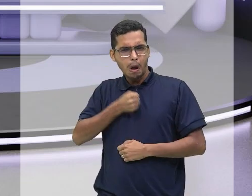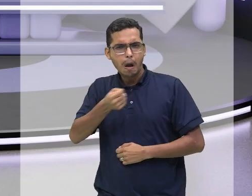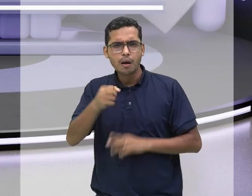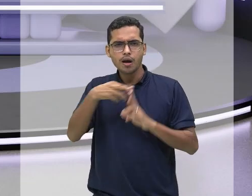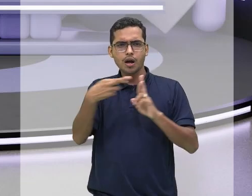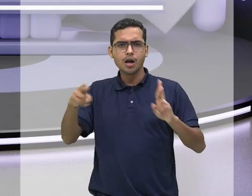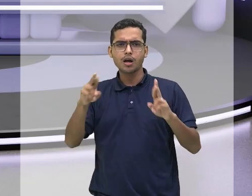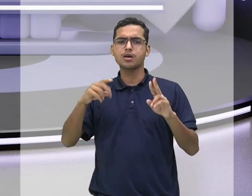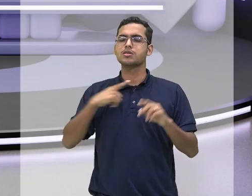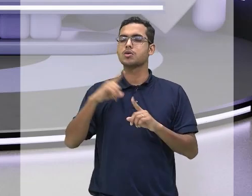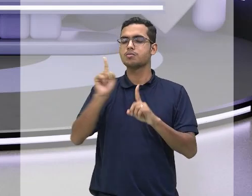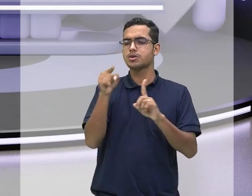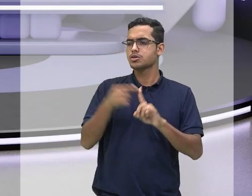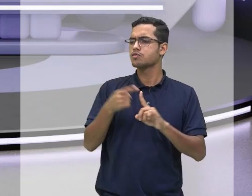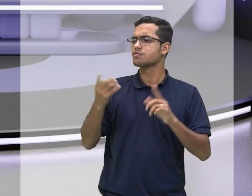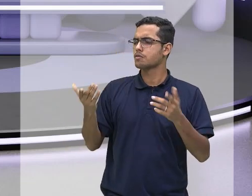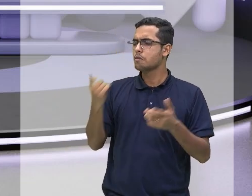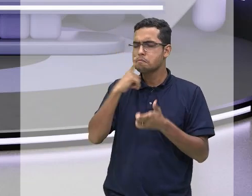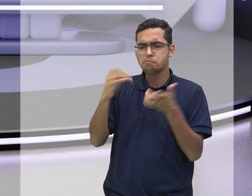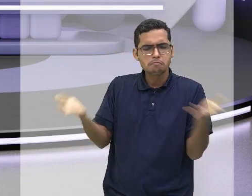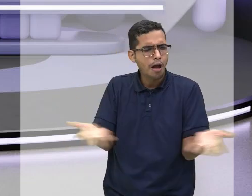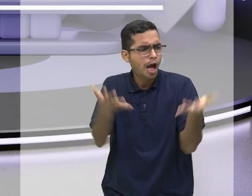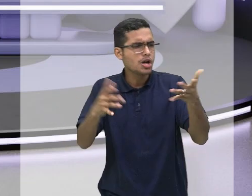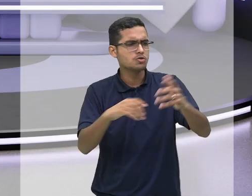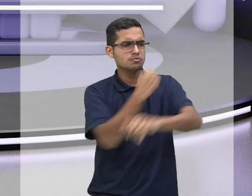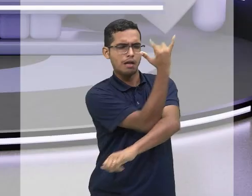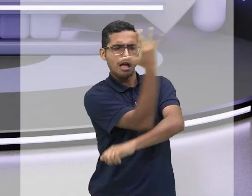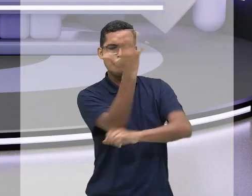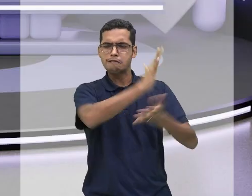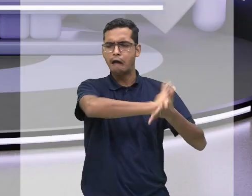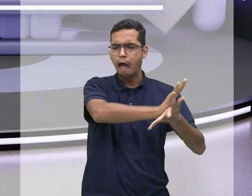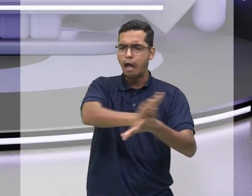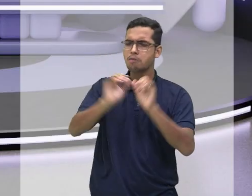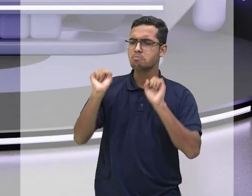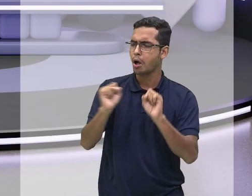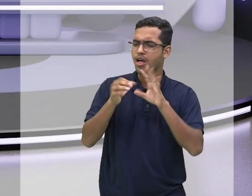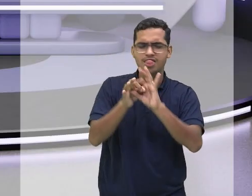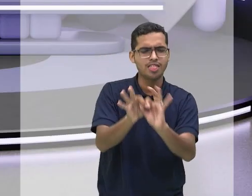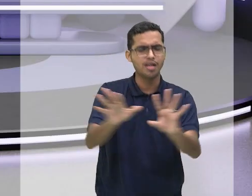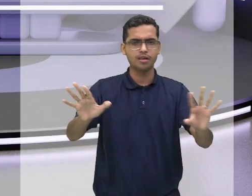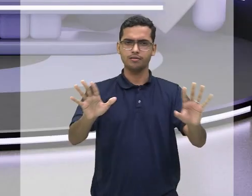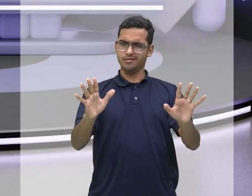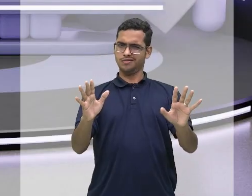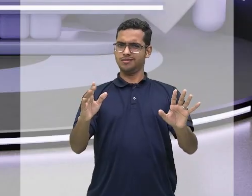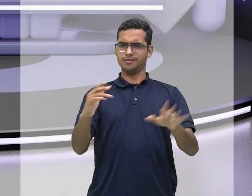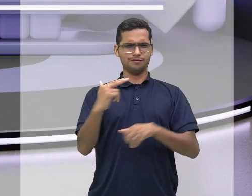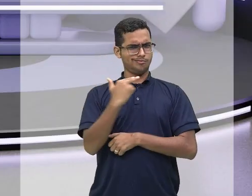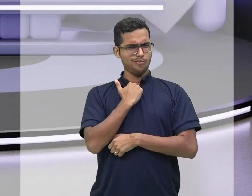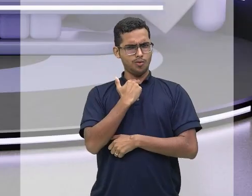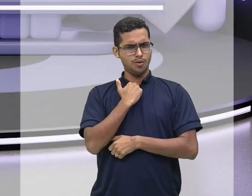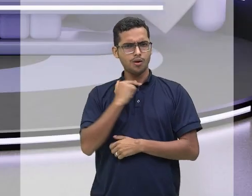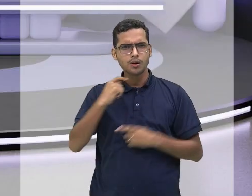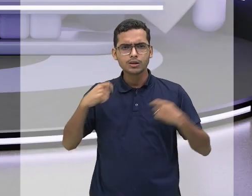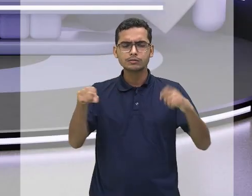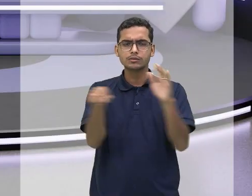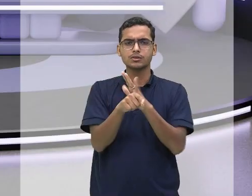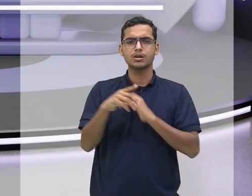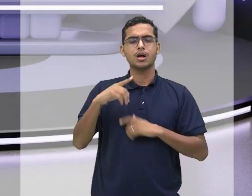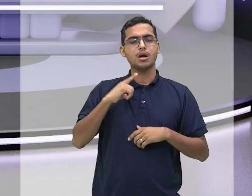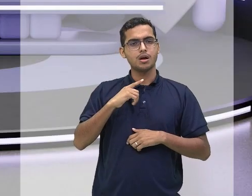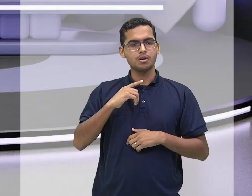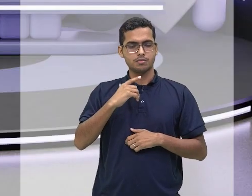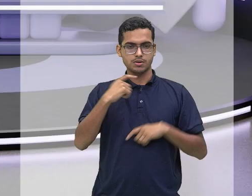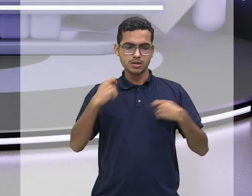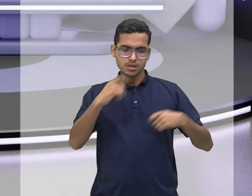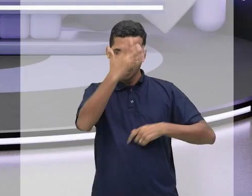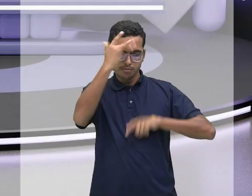da natureza, da criação de Deus. Quantas das vezes a pessoa fala, olha, você tem que ser uma pessoa abençoada,